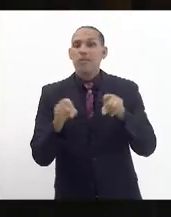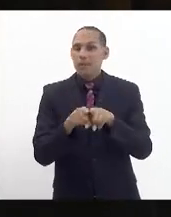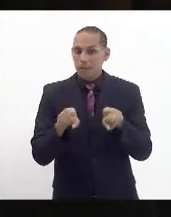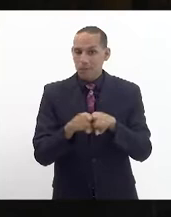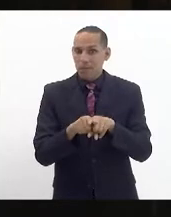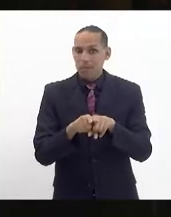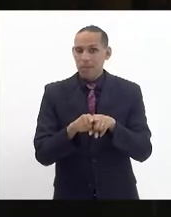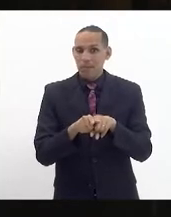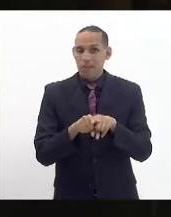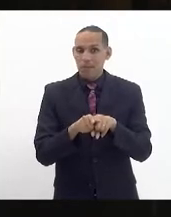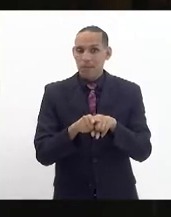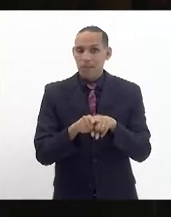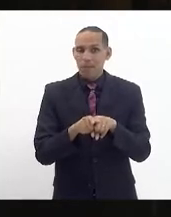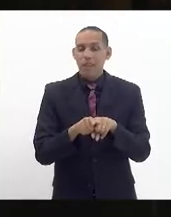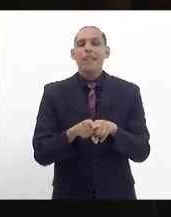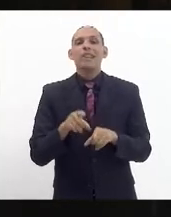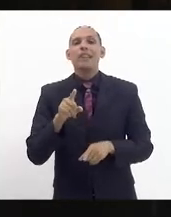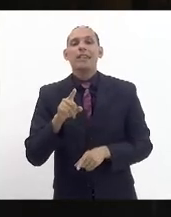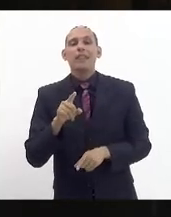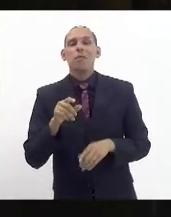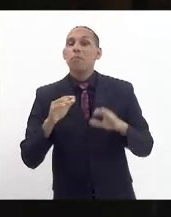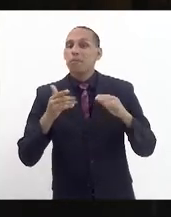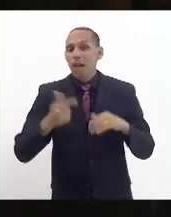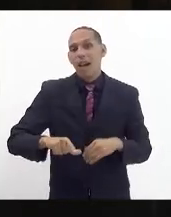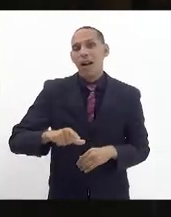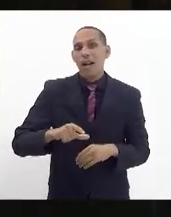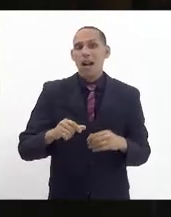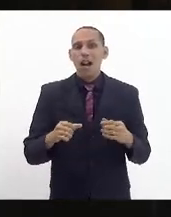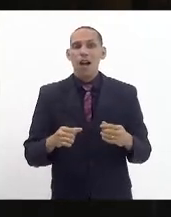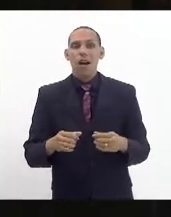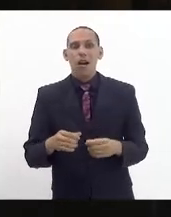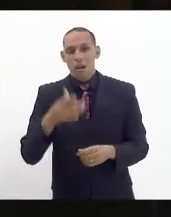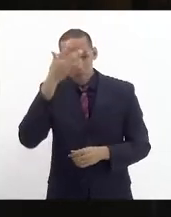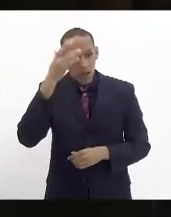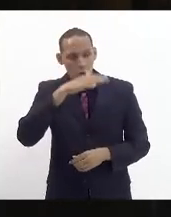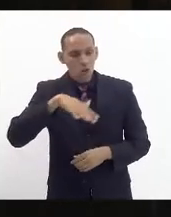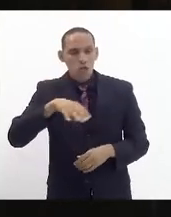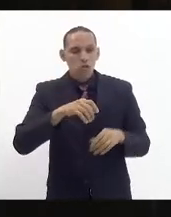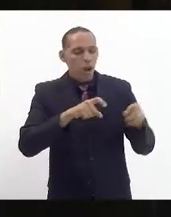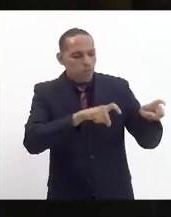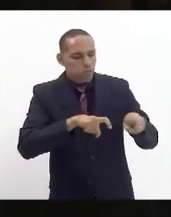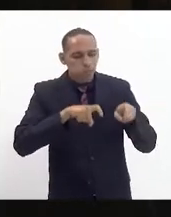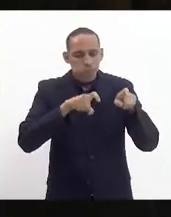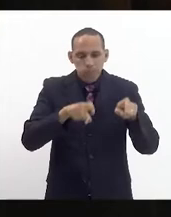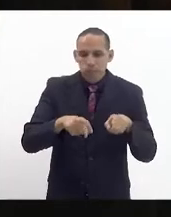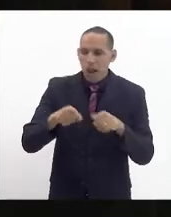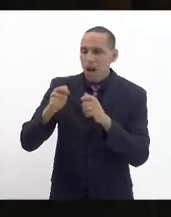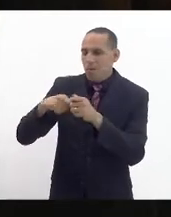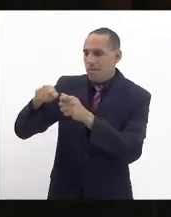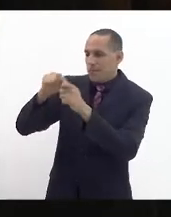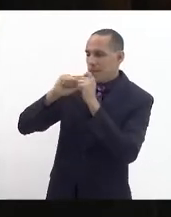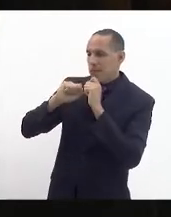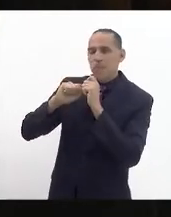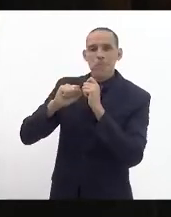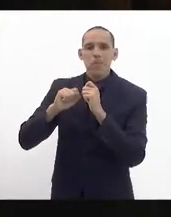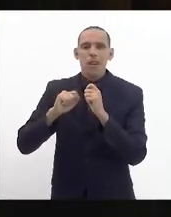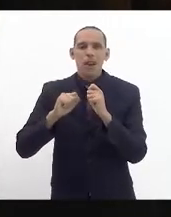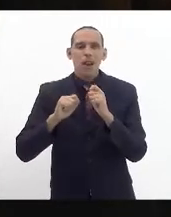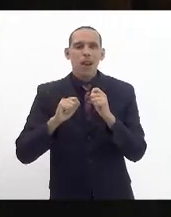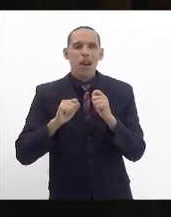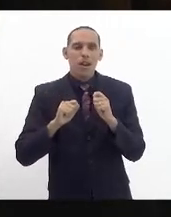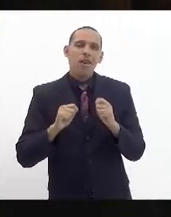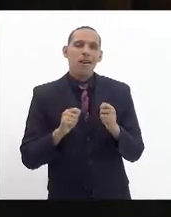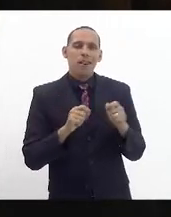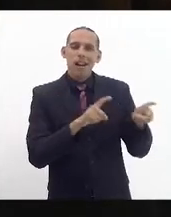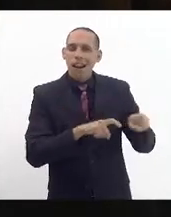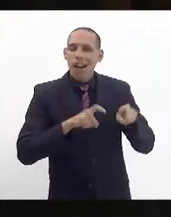isso, que garanta também a potencialidade dos povos que vivem da terra, que vivem da pesca, que vivem da agricultura familiar,